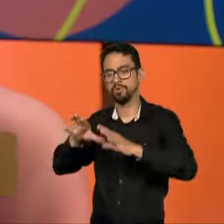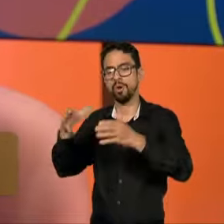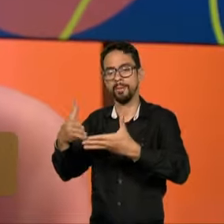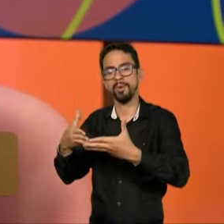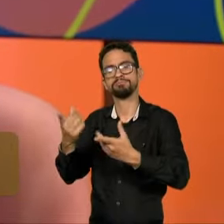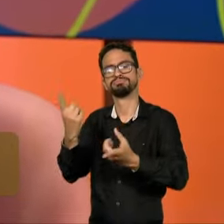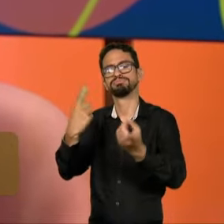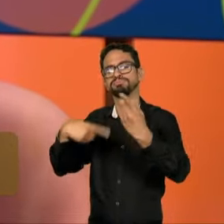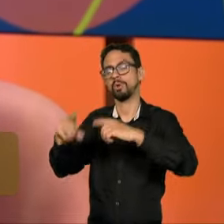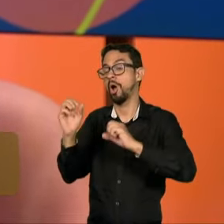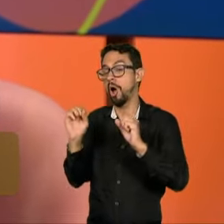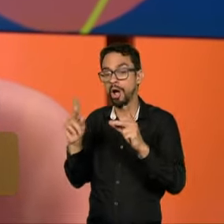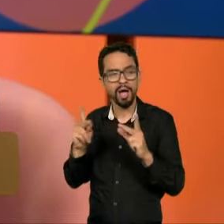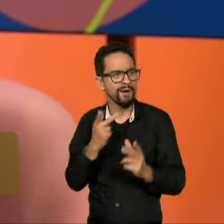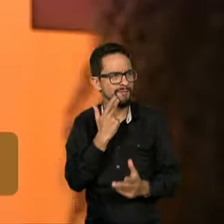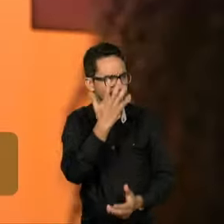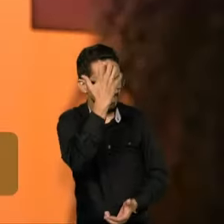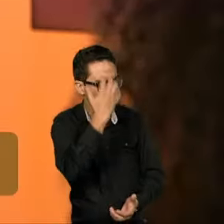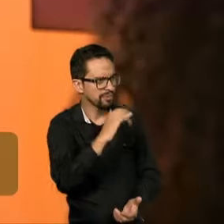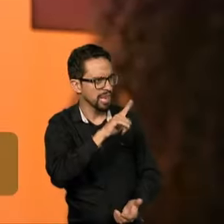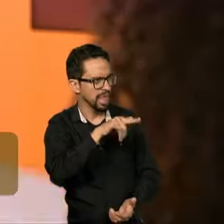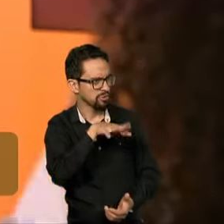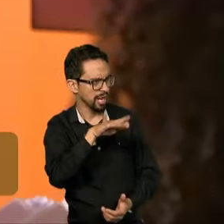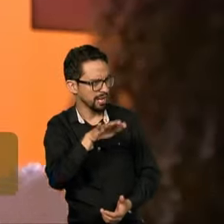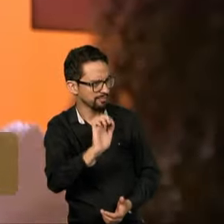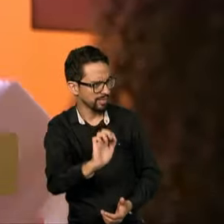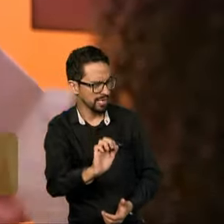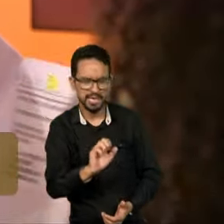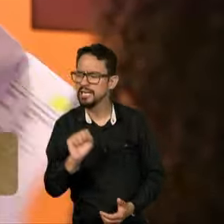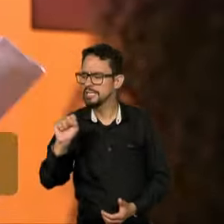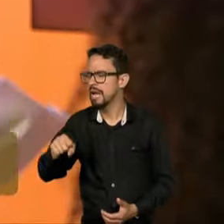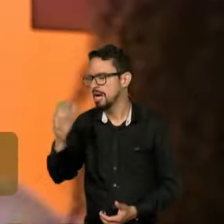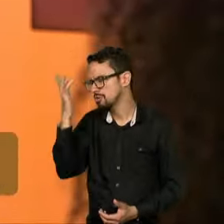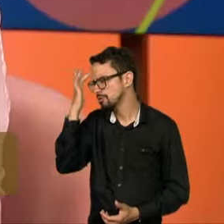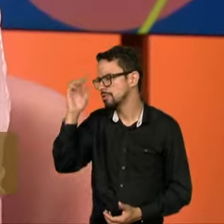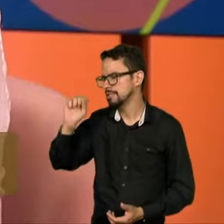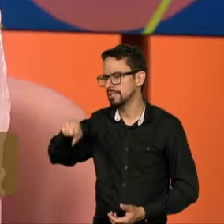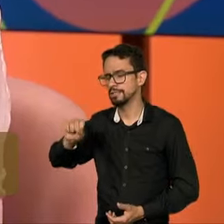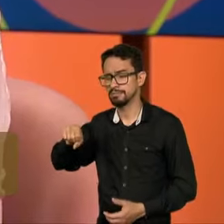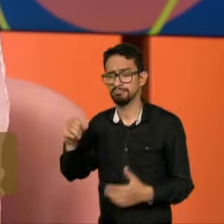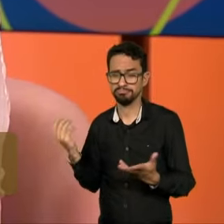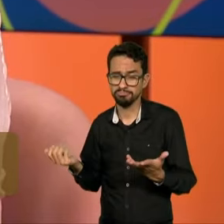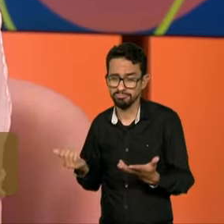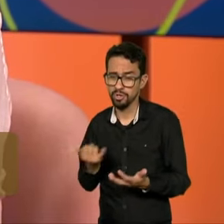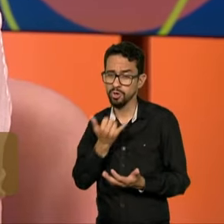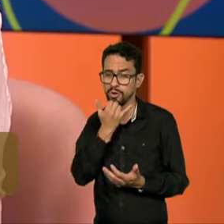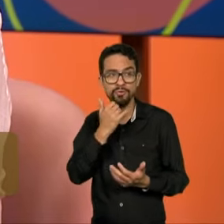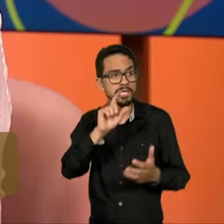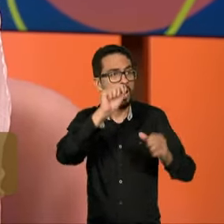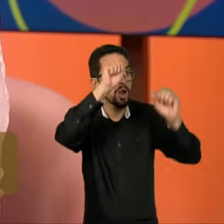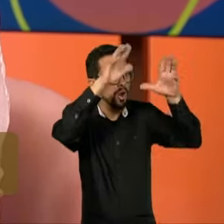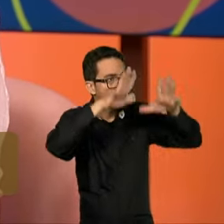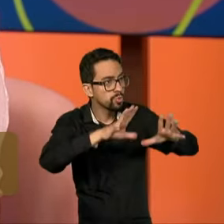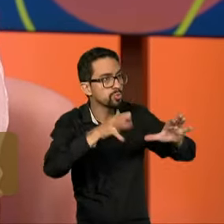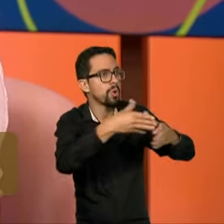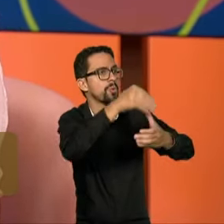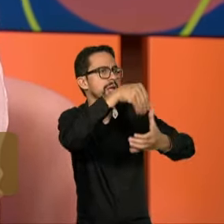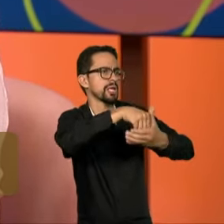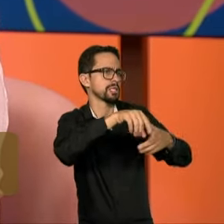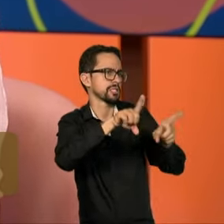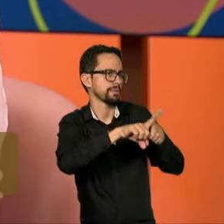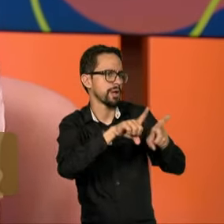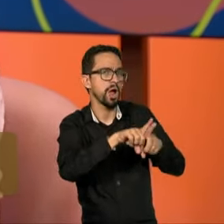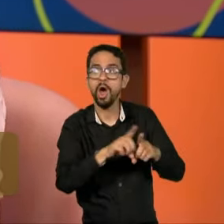floresceu. Para com isso, Léo Jaime. Eu acho que sim. Não, você tá... Eu imagina. Acho que sim. Você era uma luz daquele grupo também.